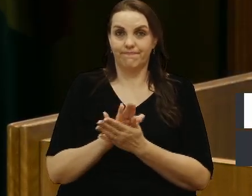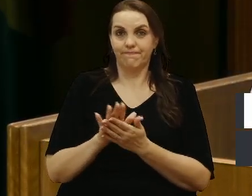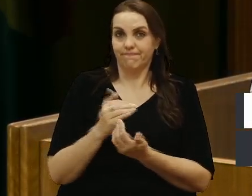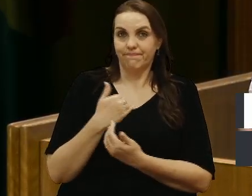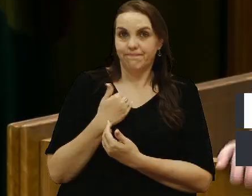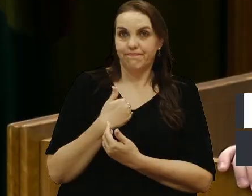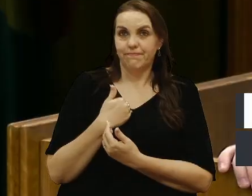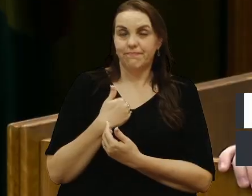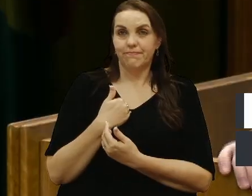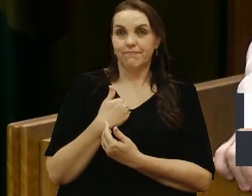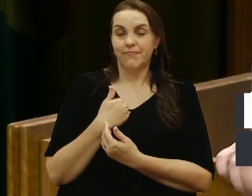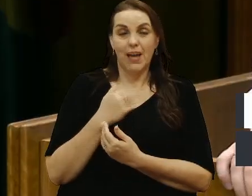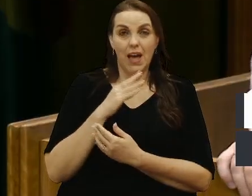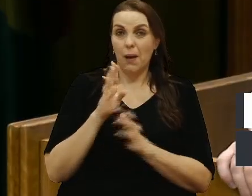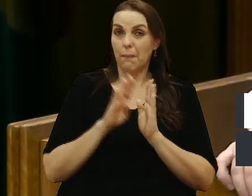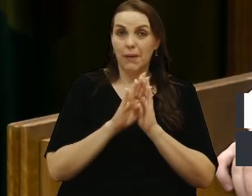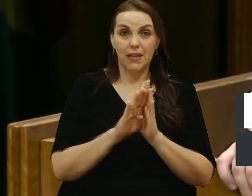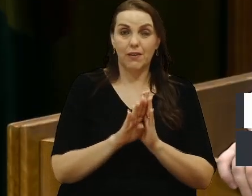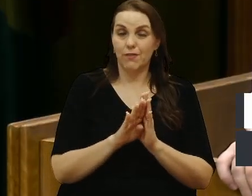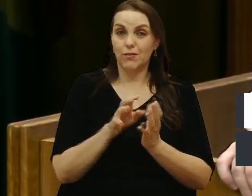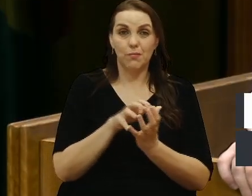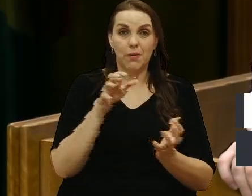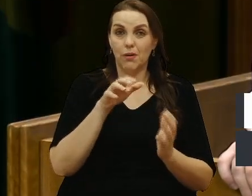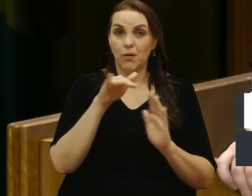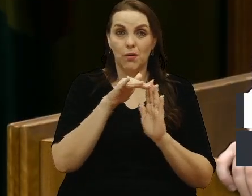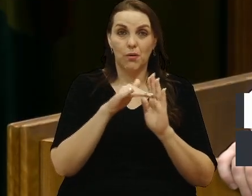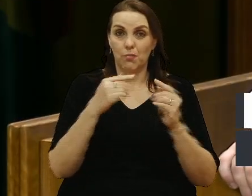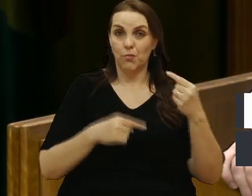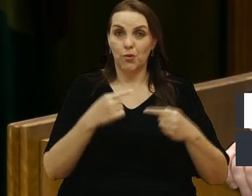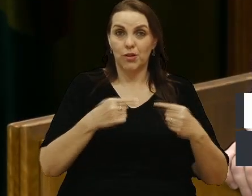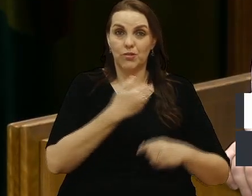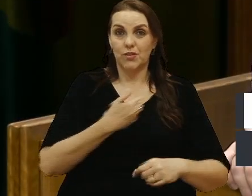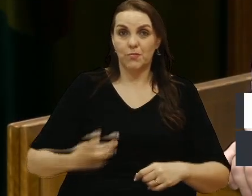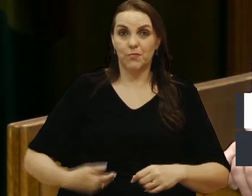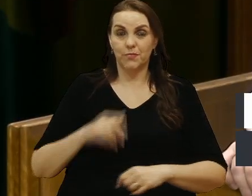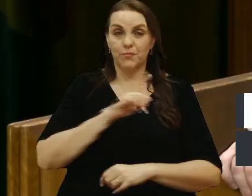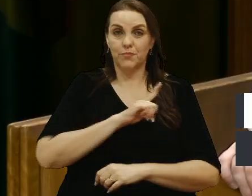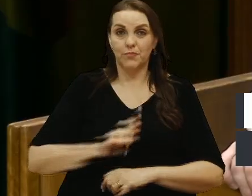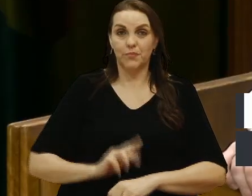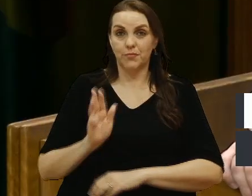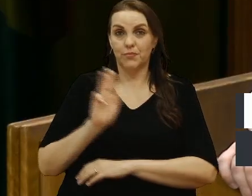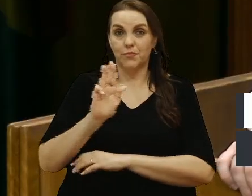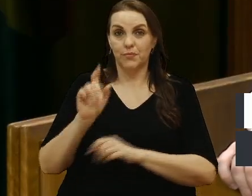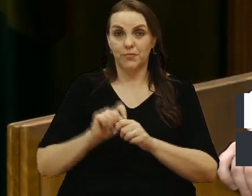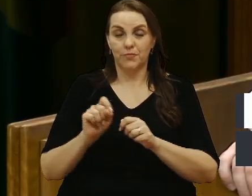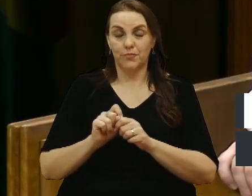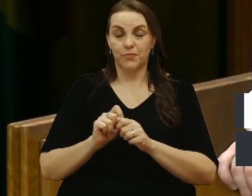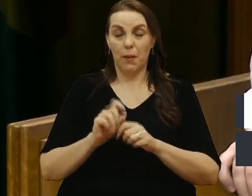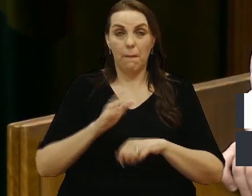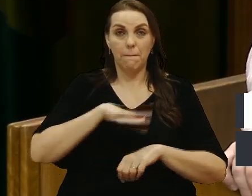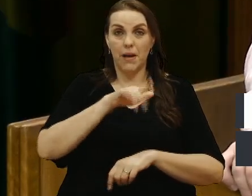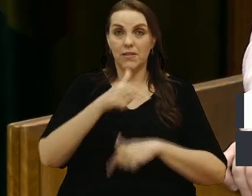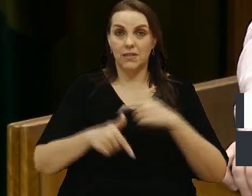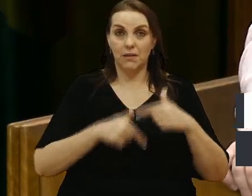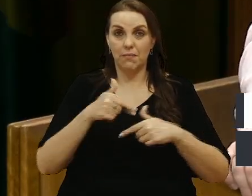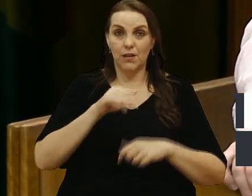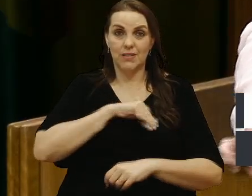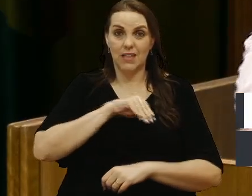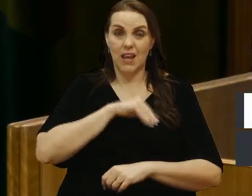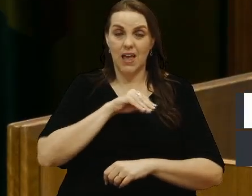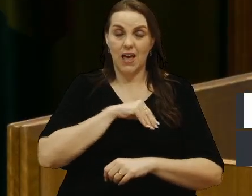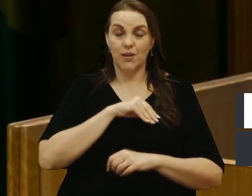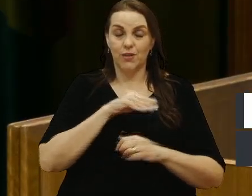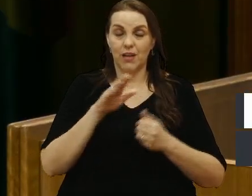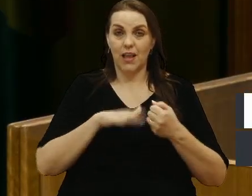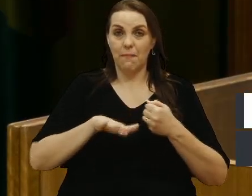diretamente beneficiado pela maior política pública que o governo Lula já fez, que é a política pública do aumento do emprego e da renda da classe média. E isso permitiu